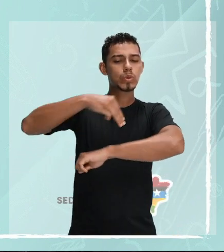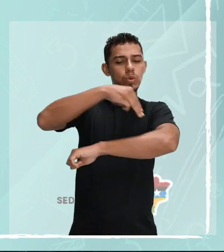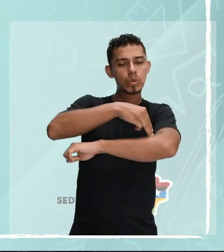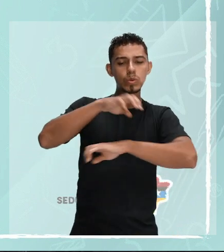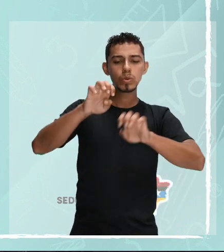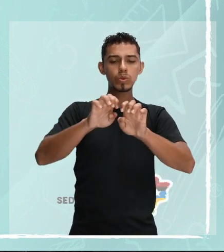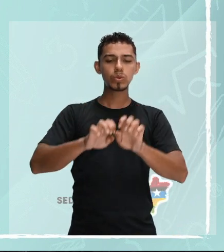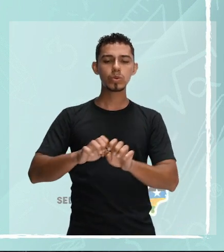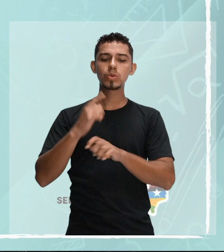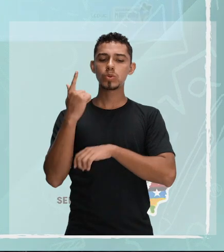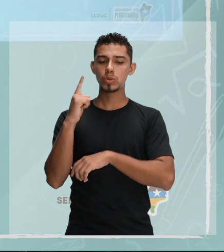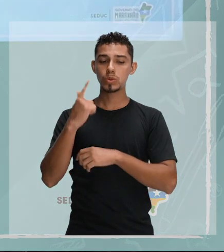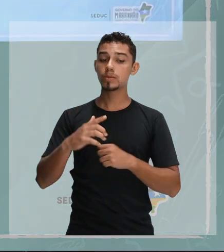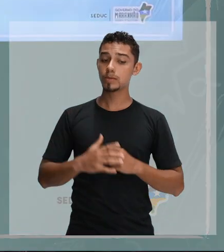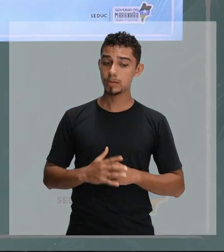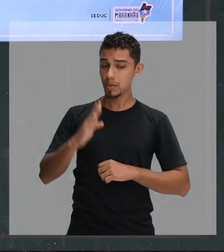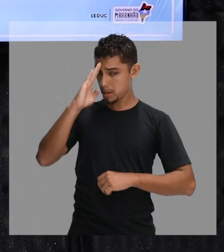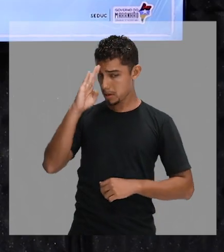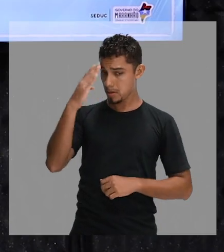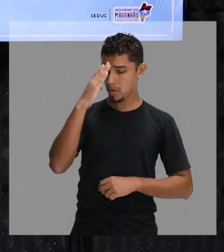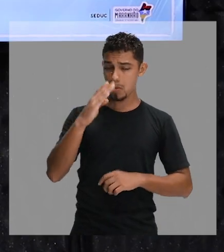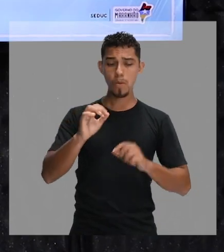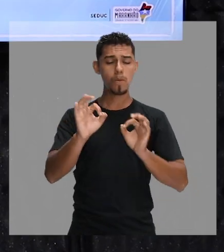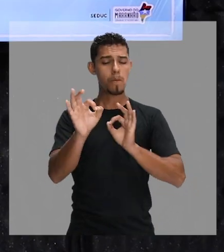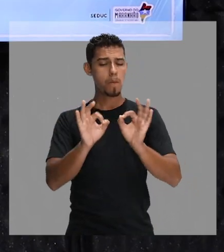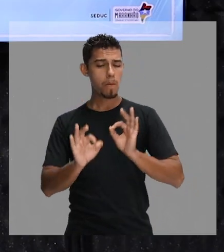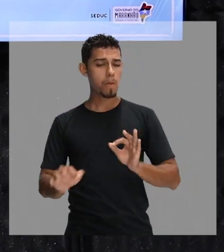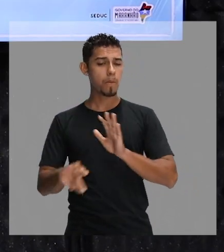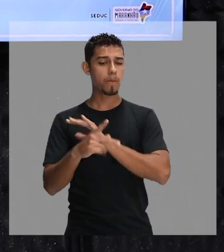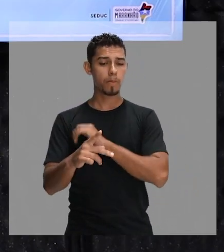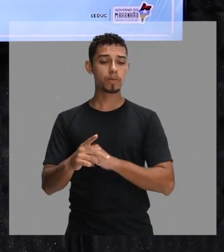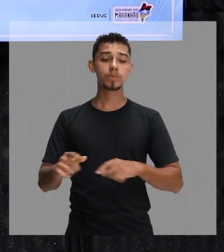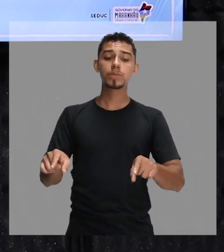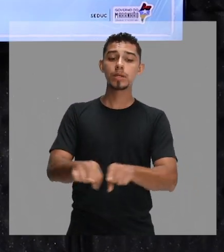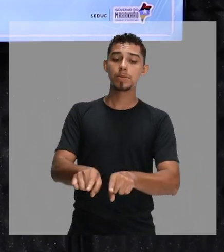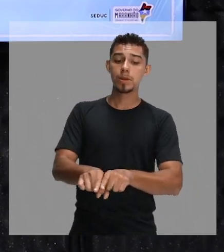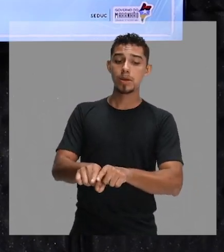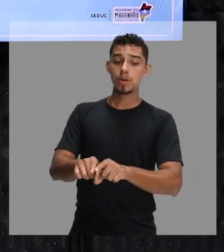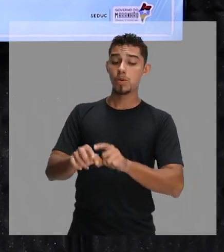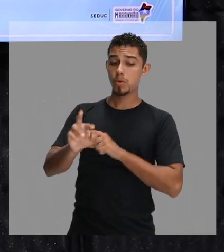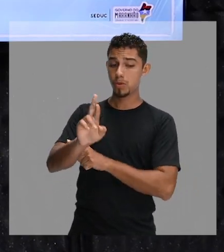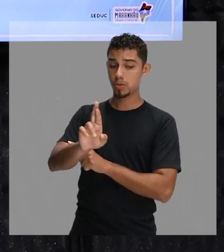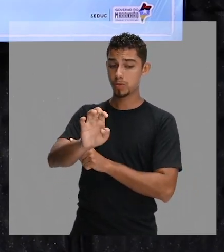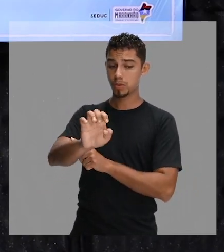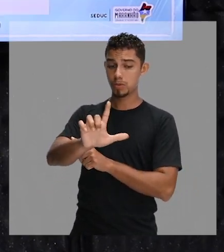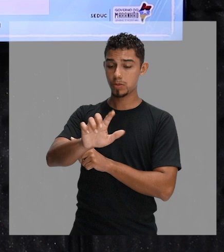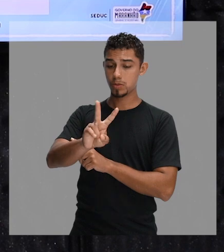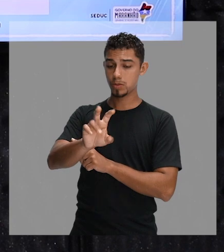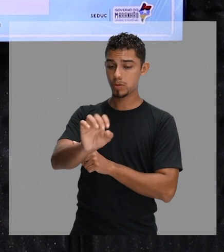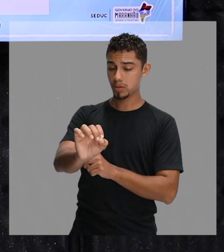relevo brasileiro e maranhense, ok? Pega caneta e papel e vem comigo.